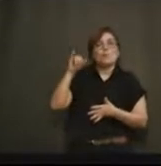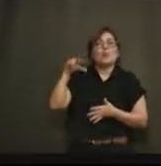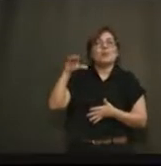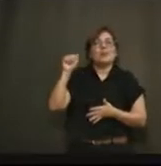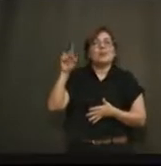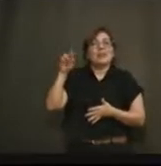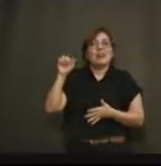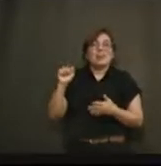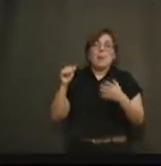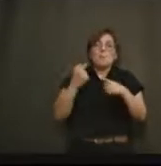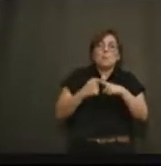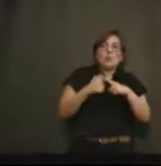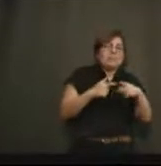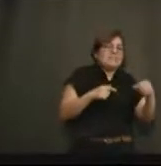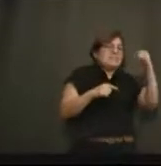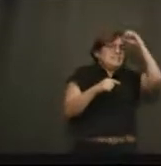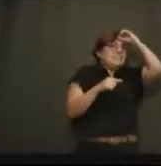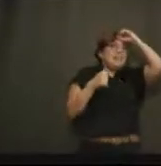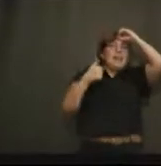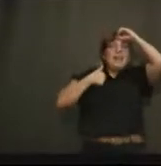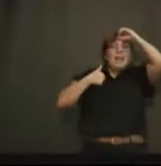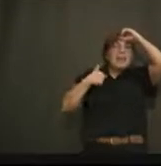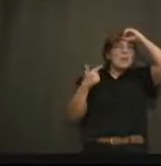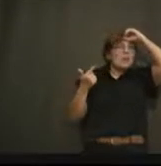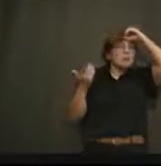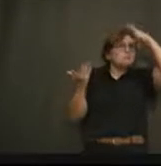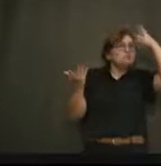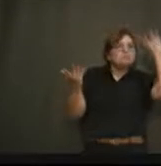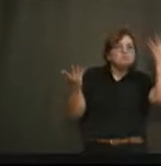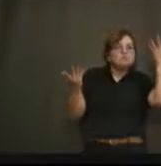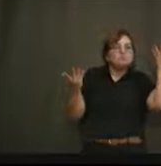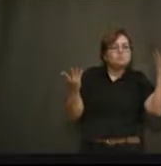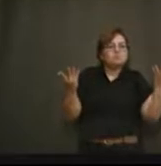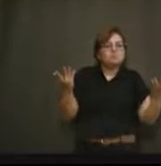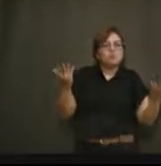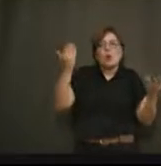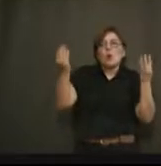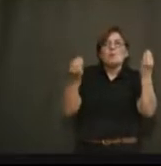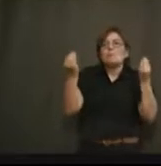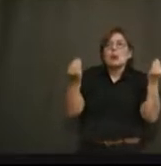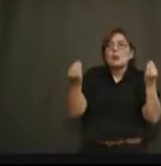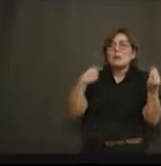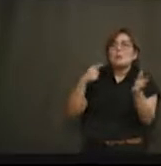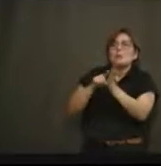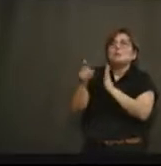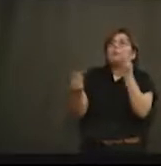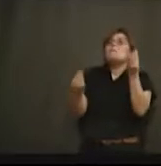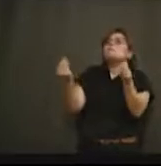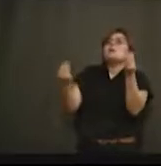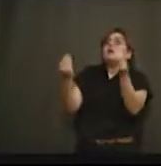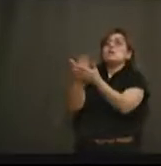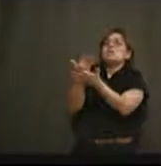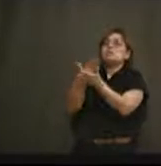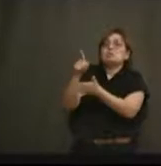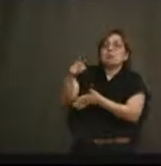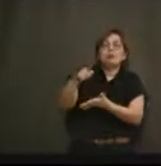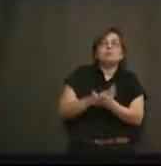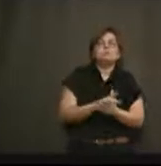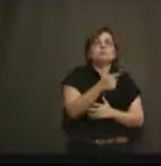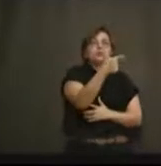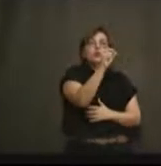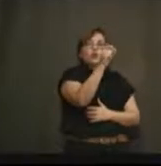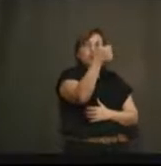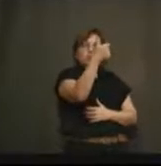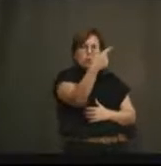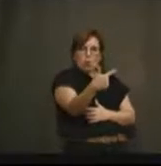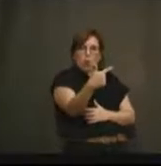ignorância eu não entendia a origem. Em 2012, quando me foi encomendado esse, já não